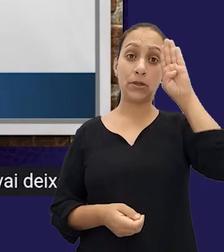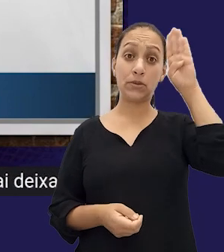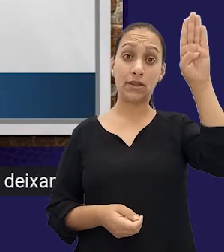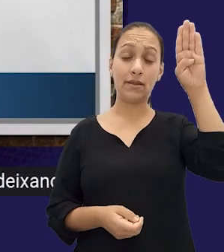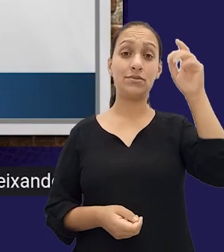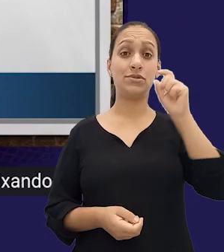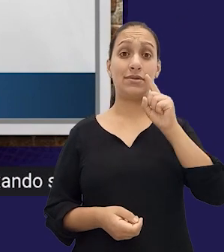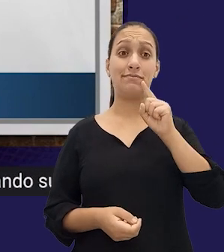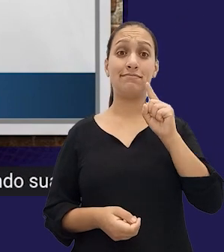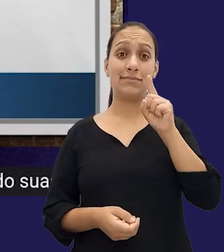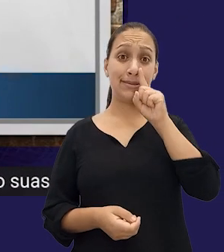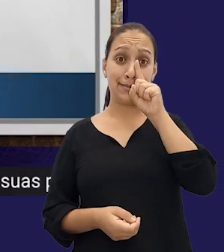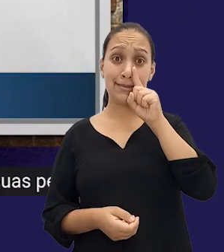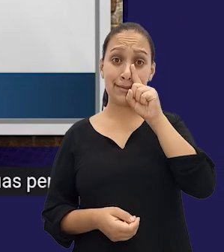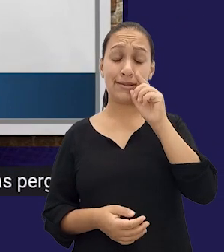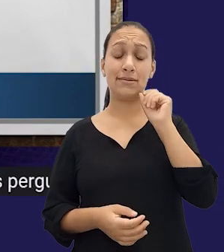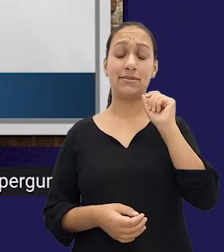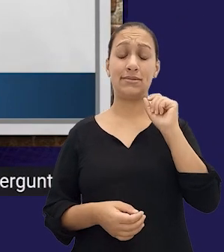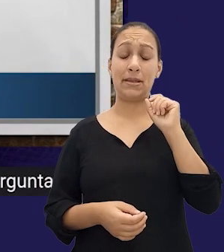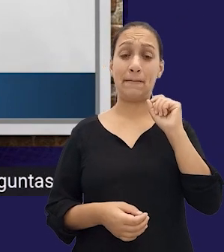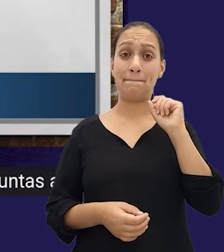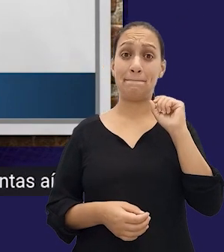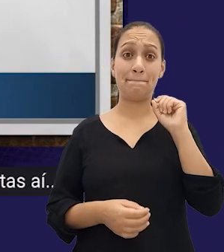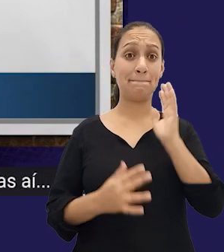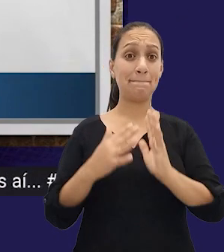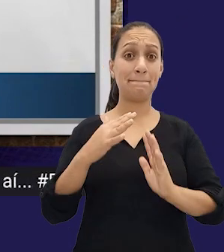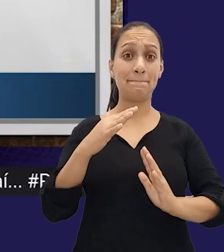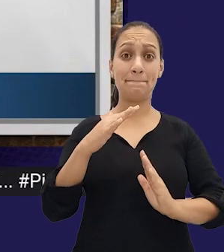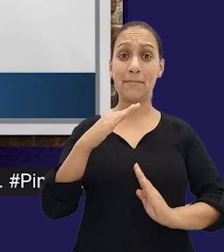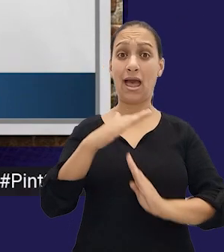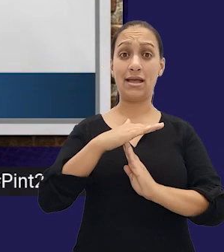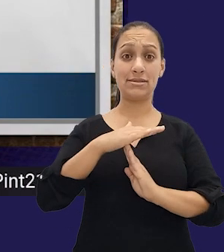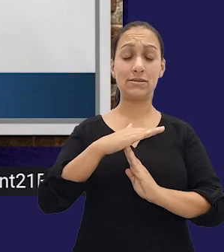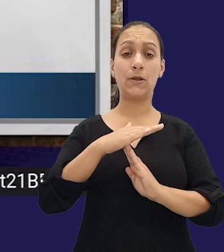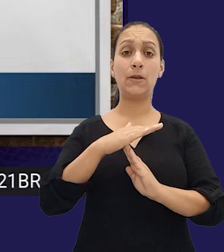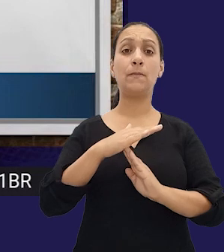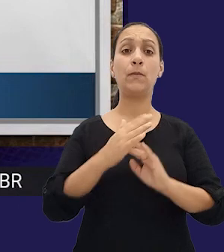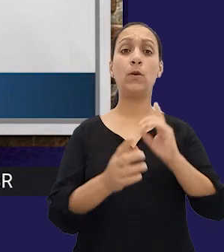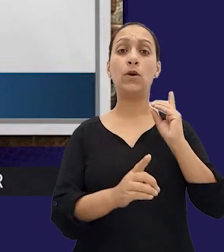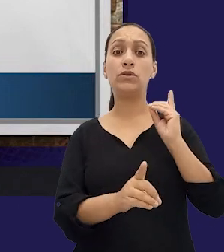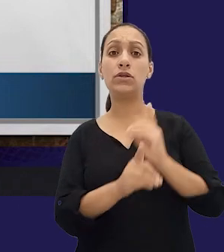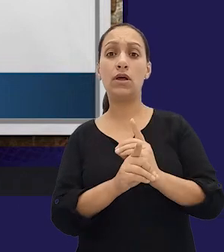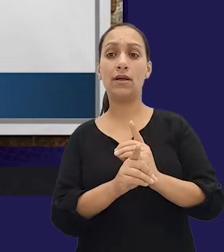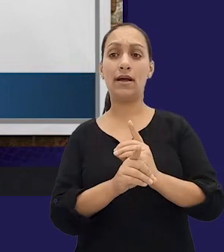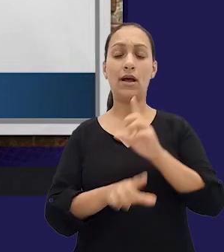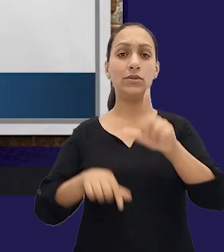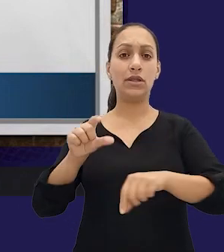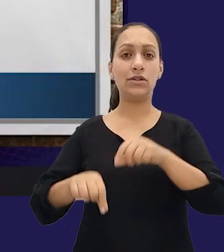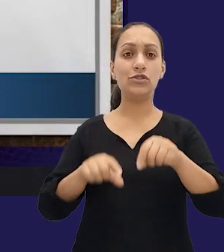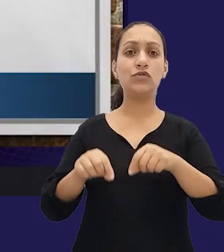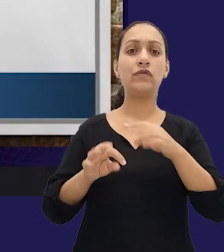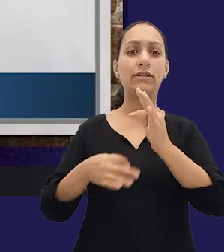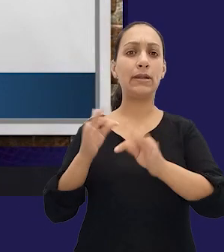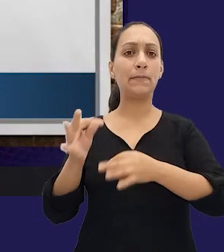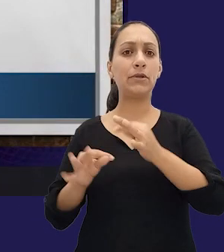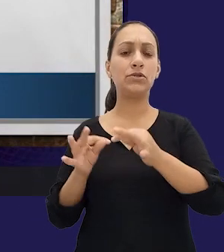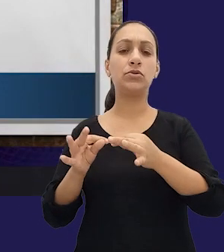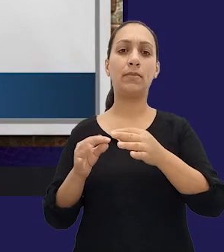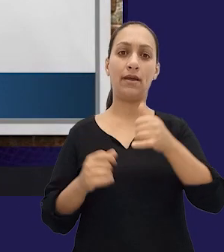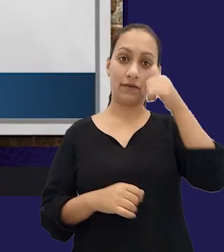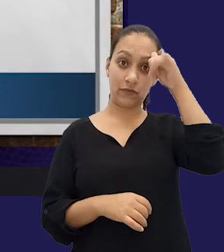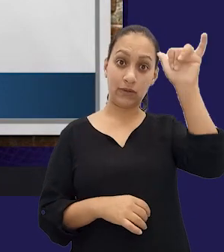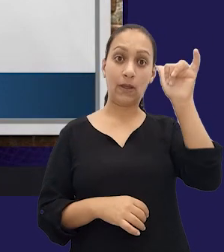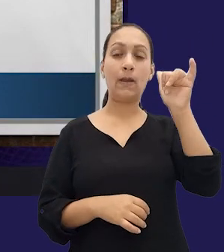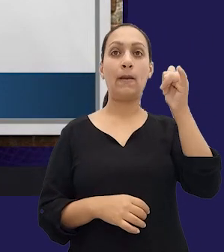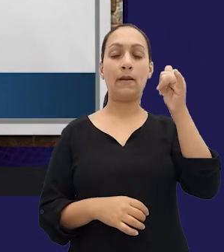crítica, a prioridade máxima, o achado, né, de alternativas terapêuticas para o combate de infecções